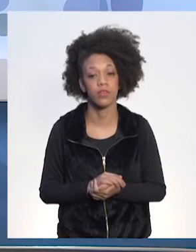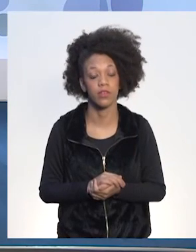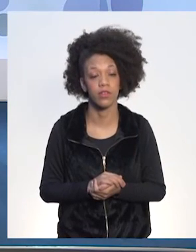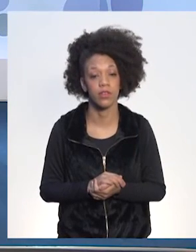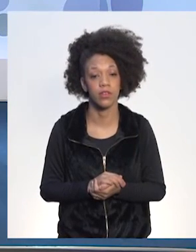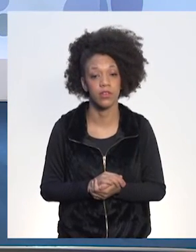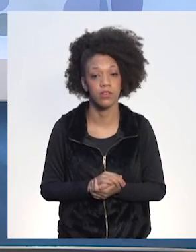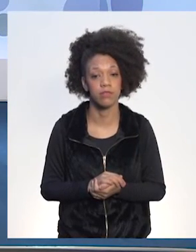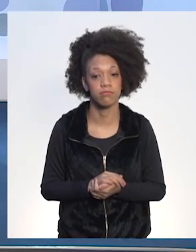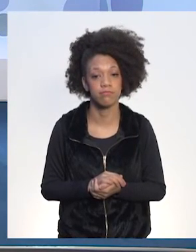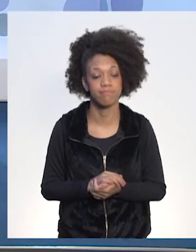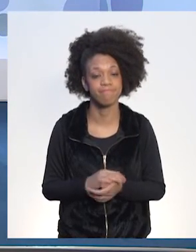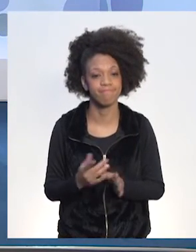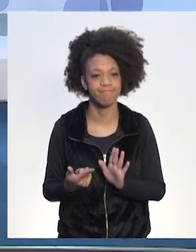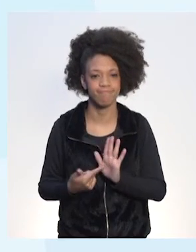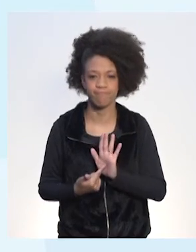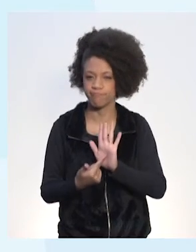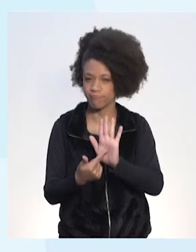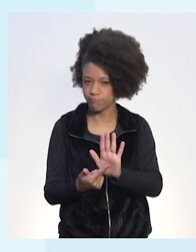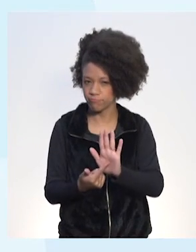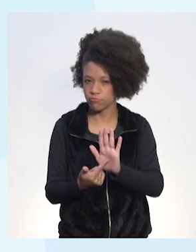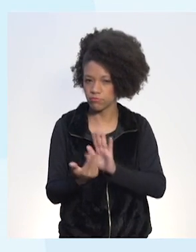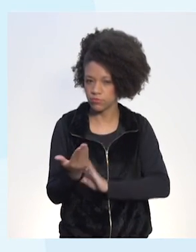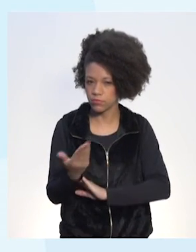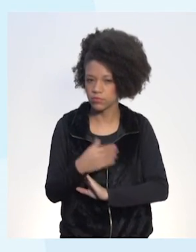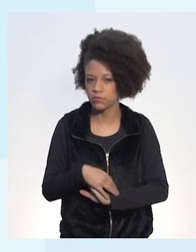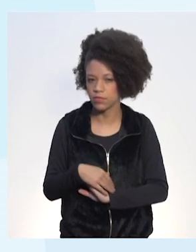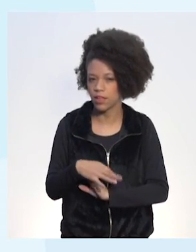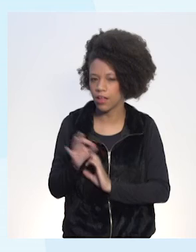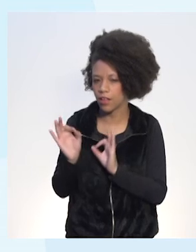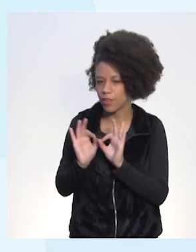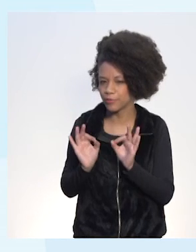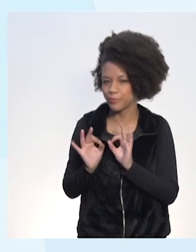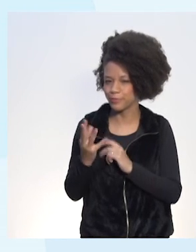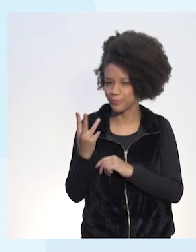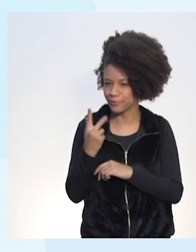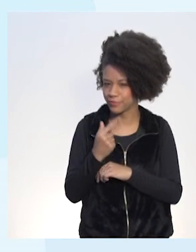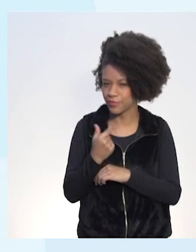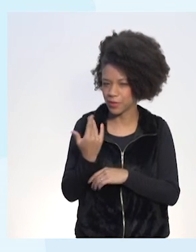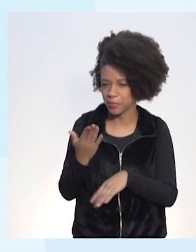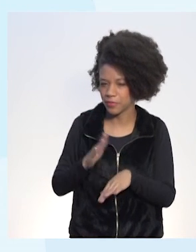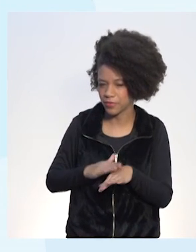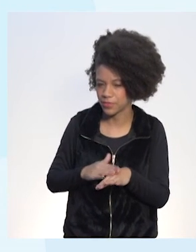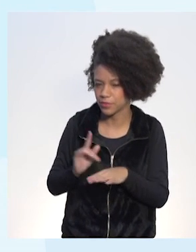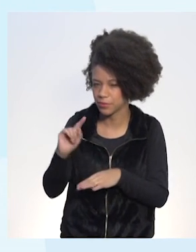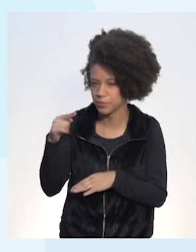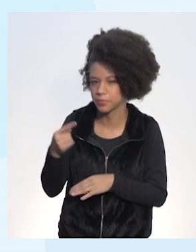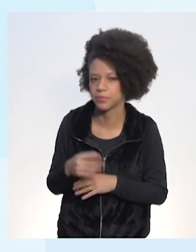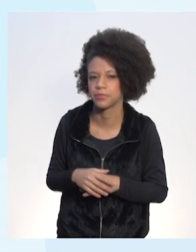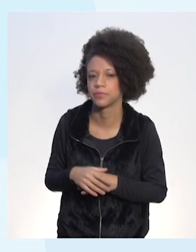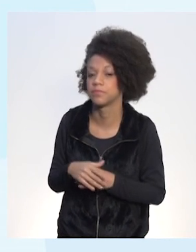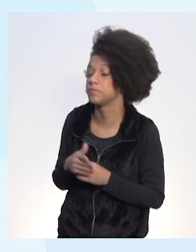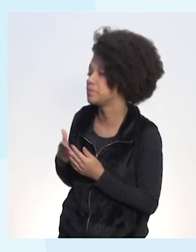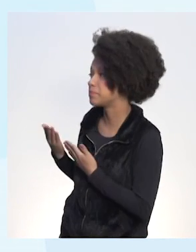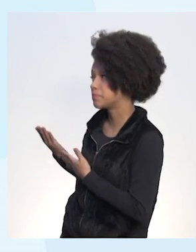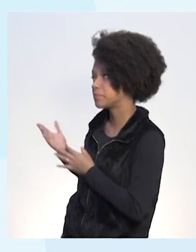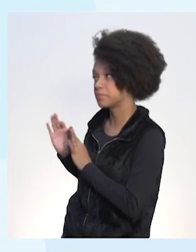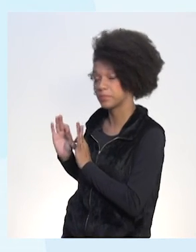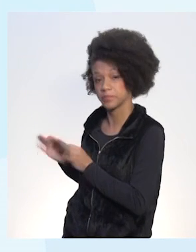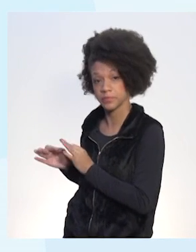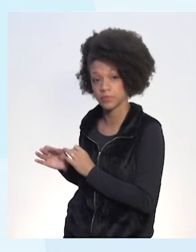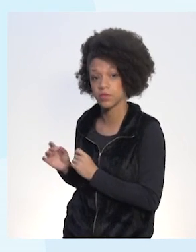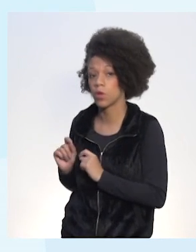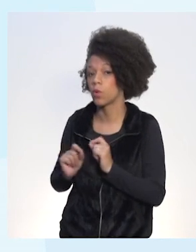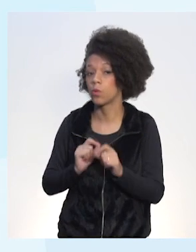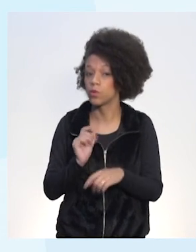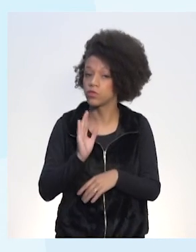daqui, eu trago a parte bonitinha, né? Certo. Para a gente fazer o resto. Então, exatamente o que eu já tinha